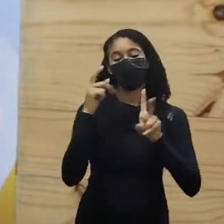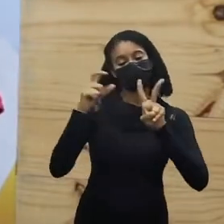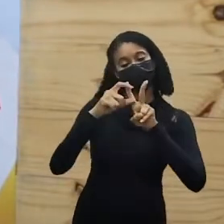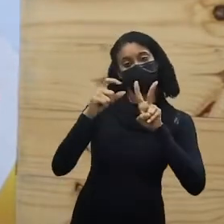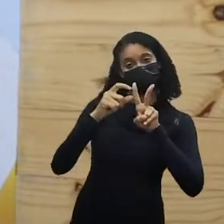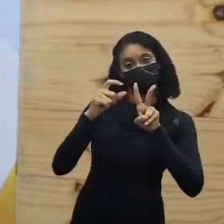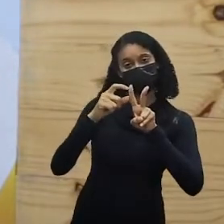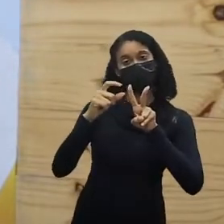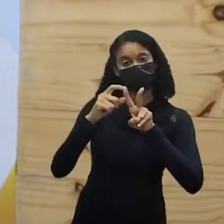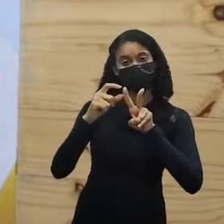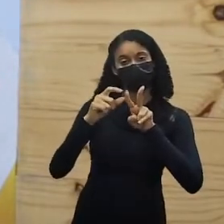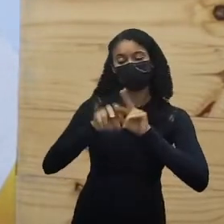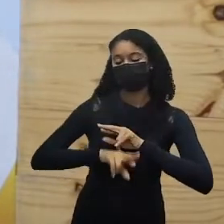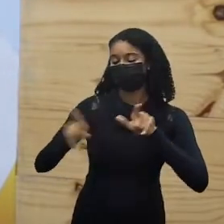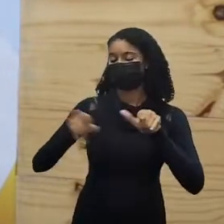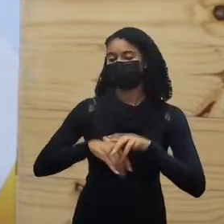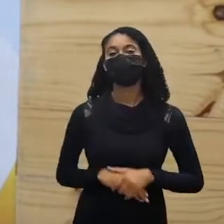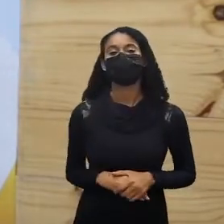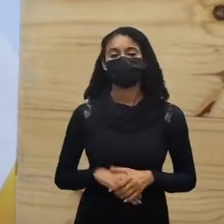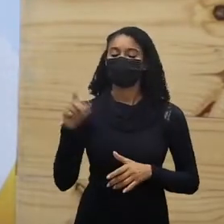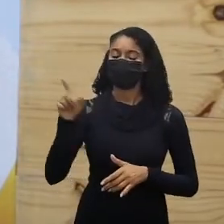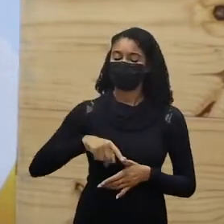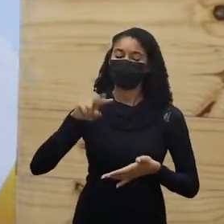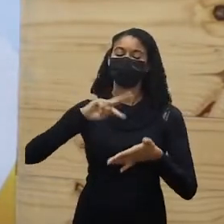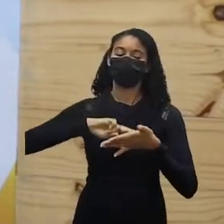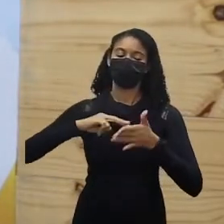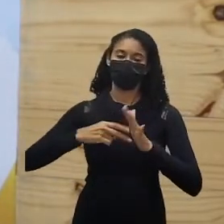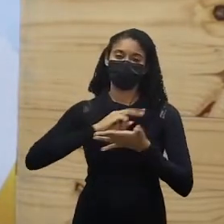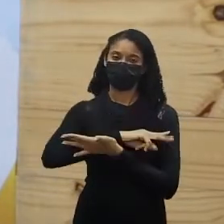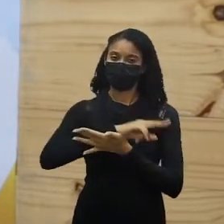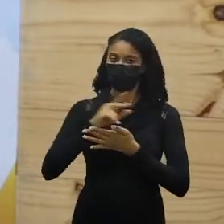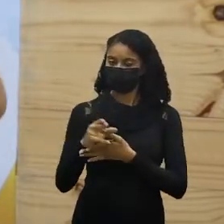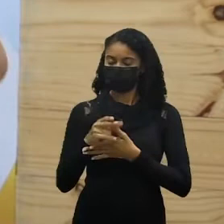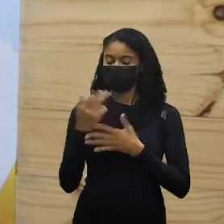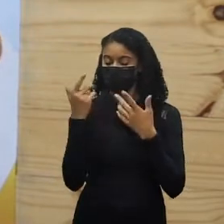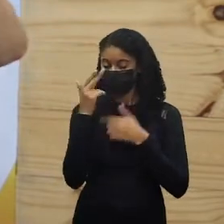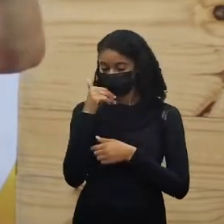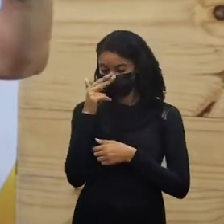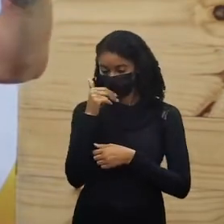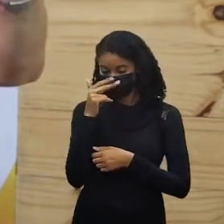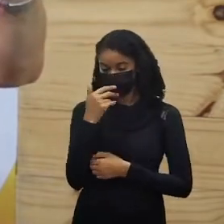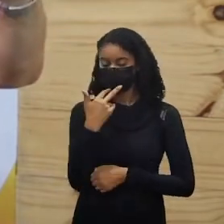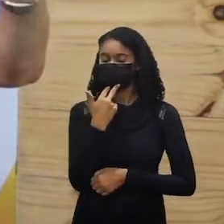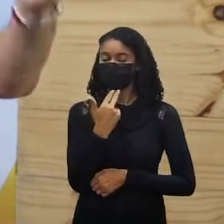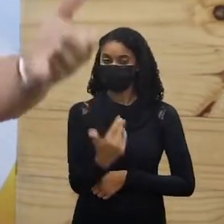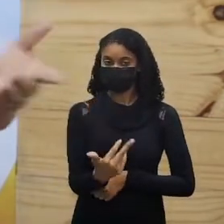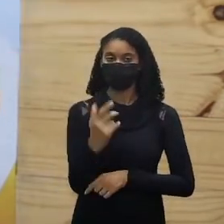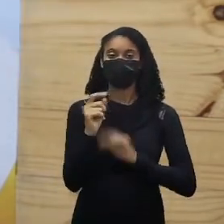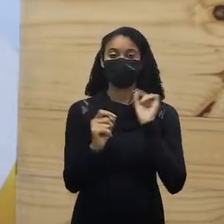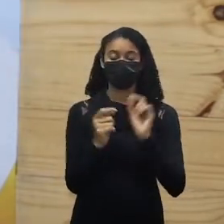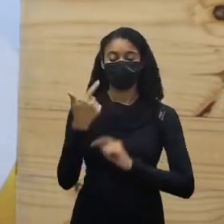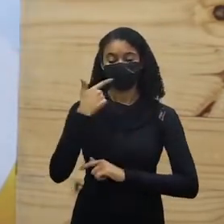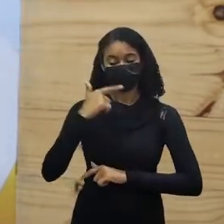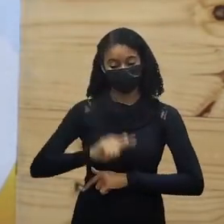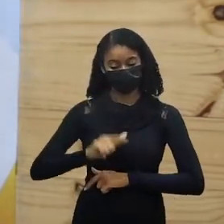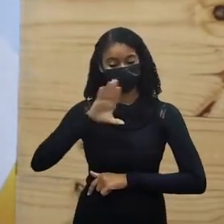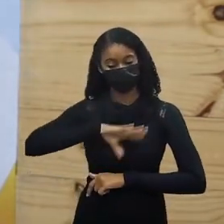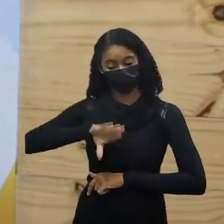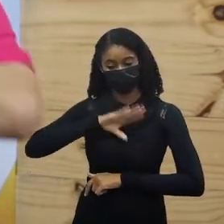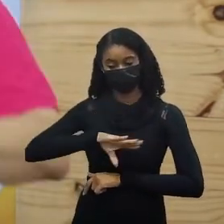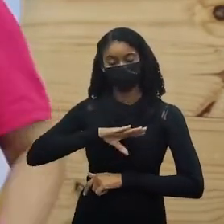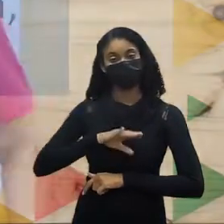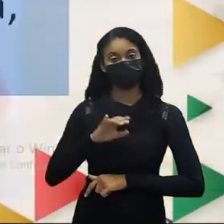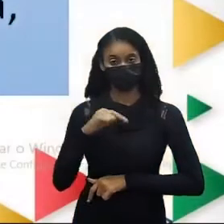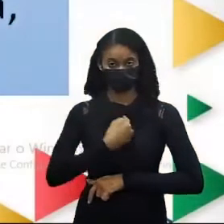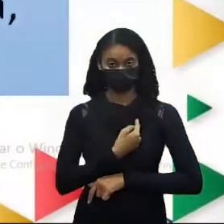diferentes. Então, justamente são variações, mas a língua é a mesma, é a língua portuguesa, no nosso caso. E vamos